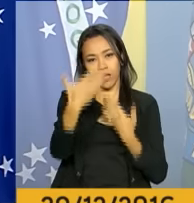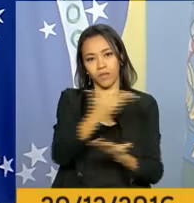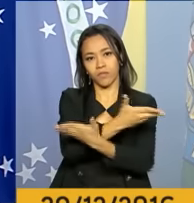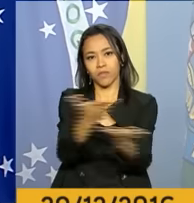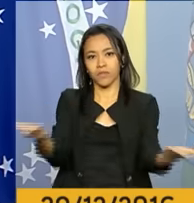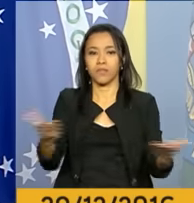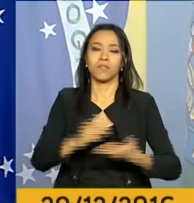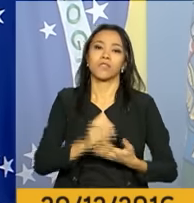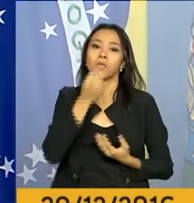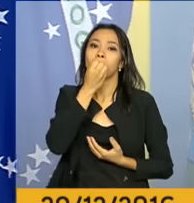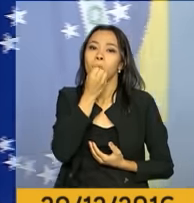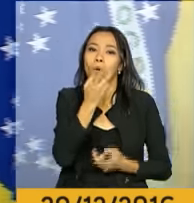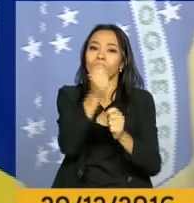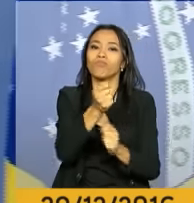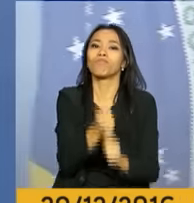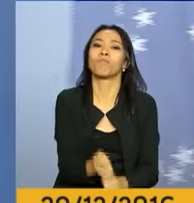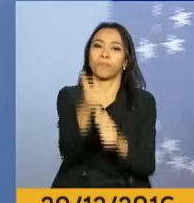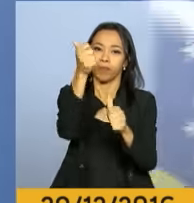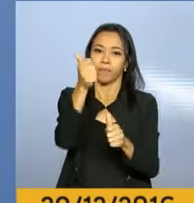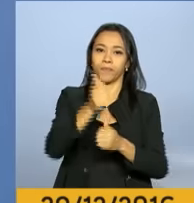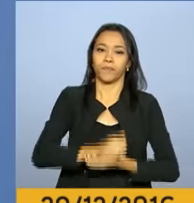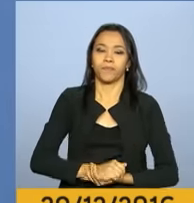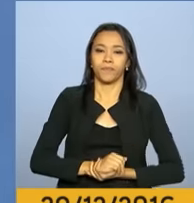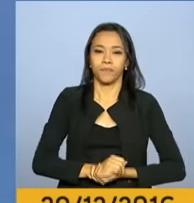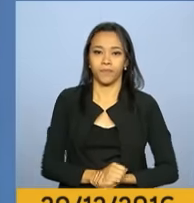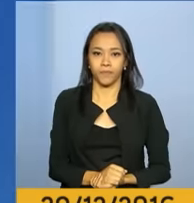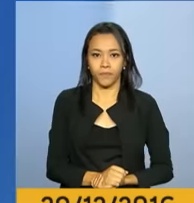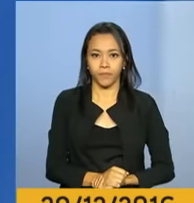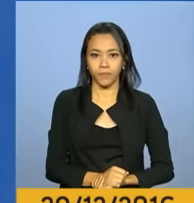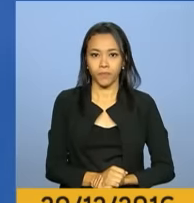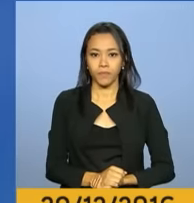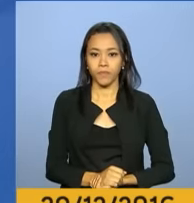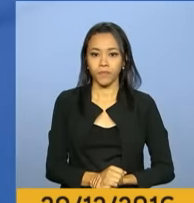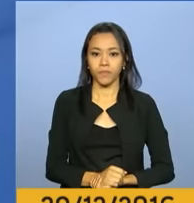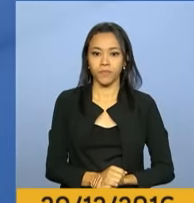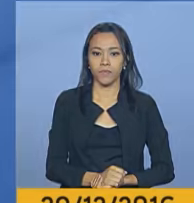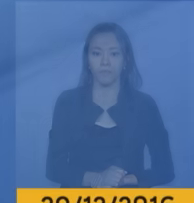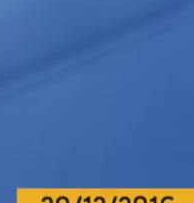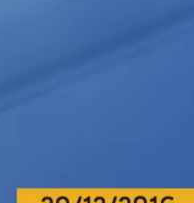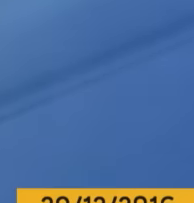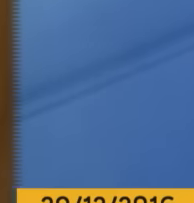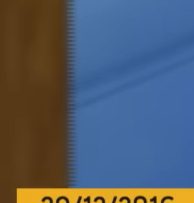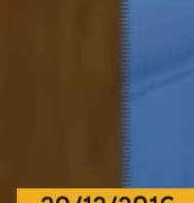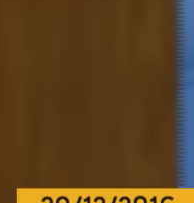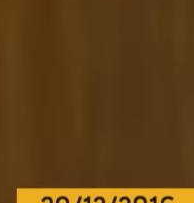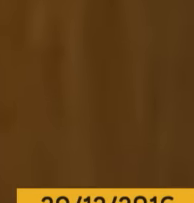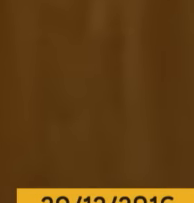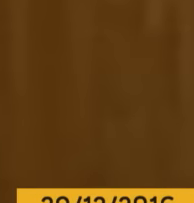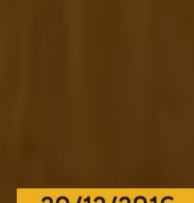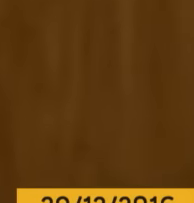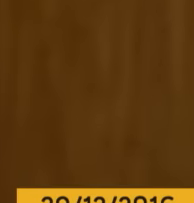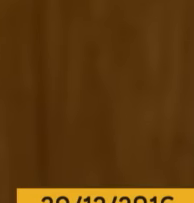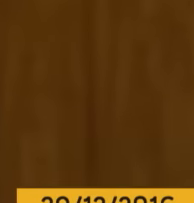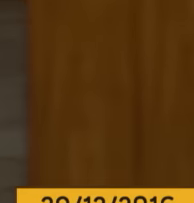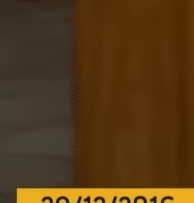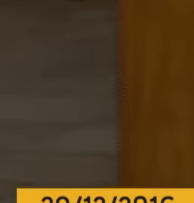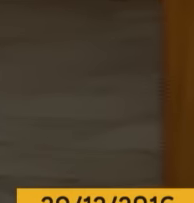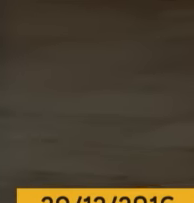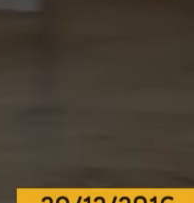vocês bom ano novo presidente esse governo quea uma reforma ministerial